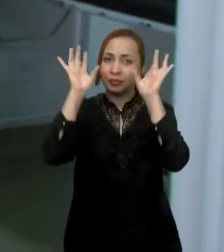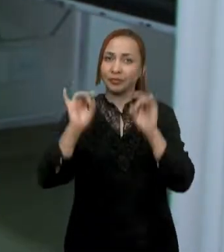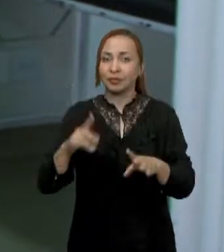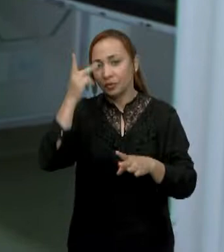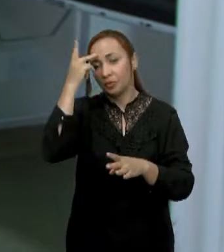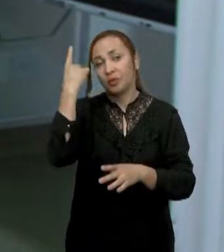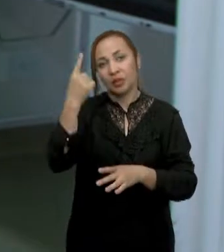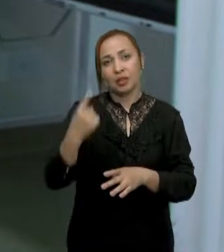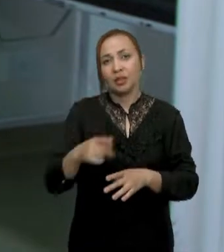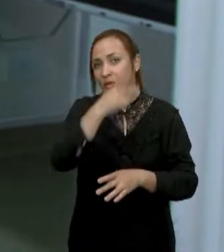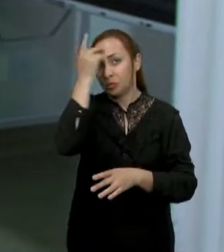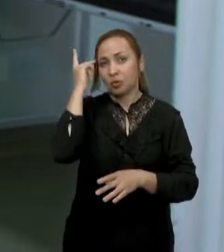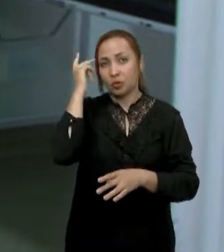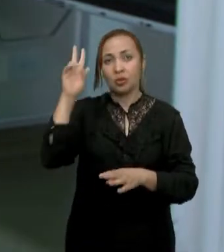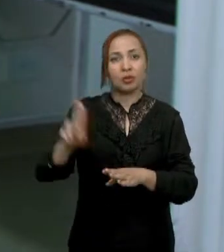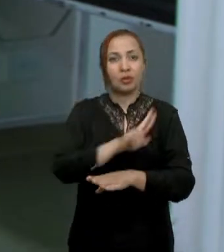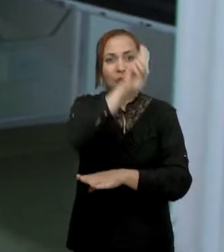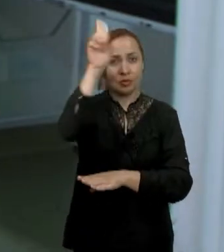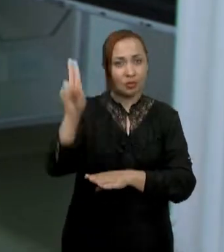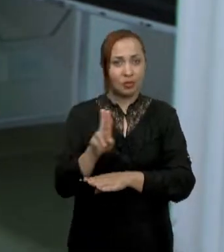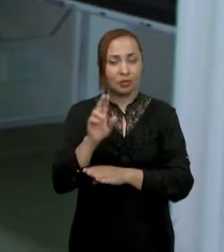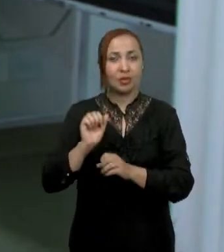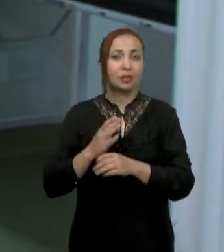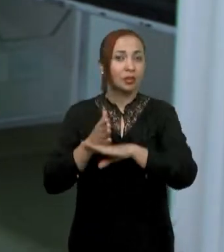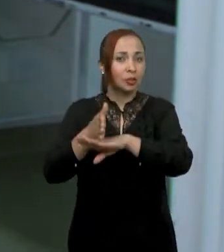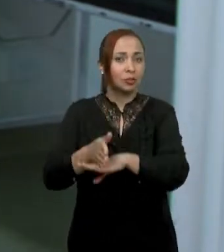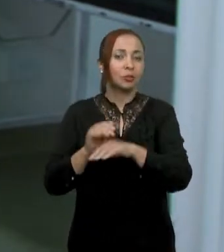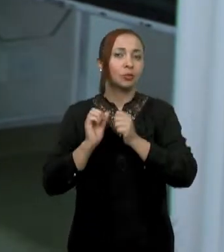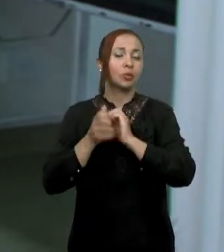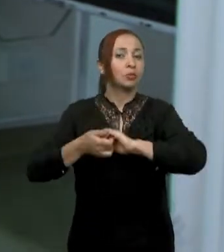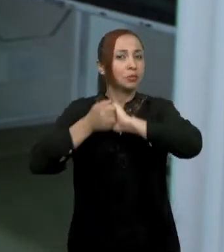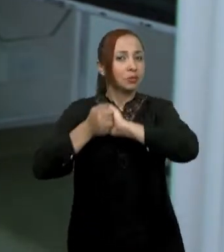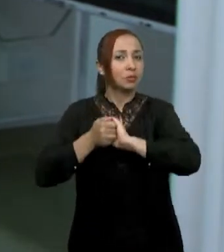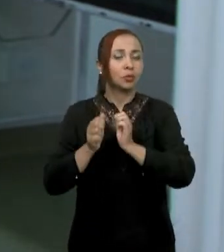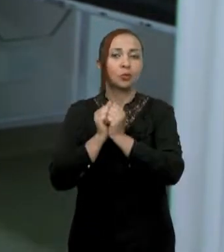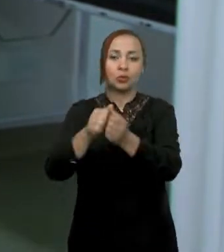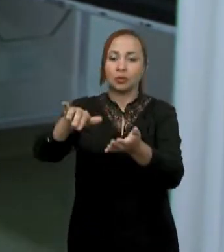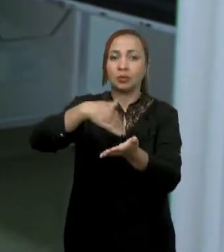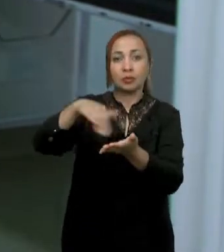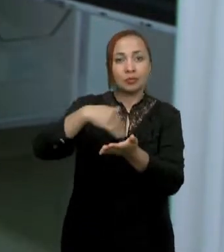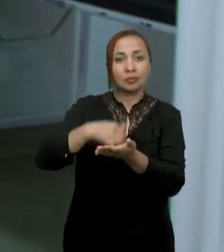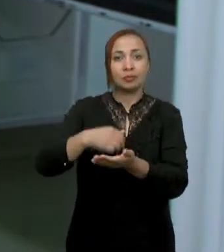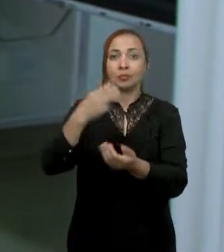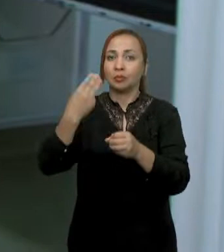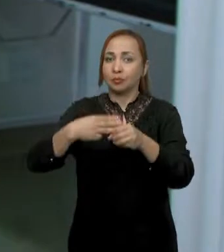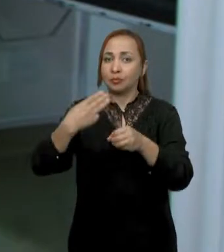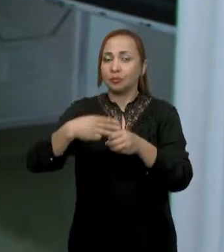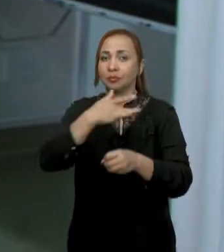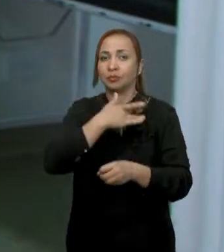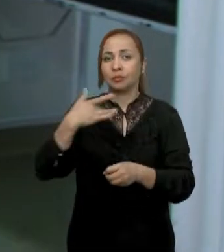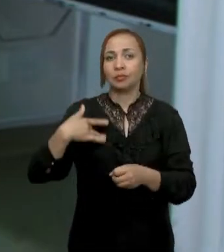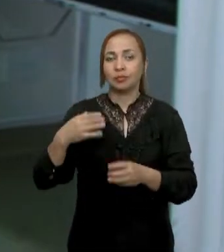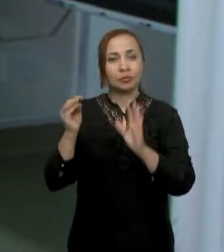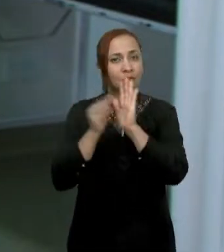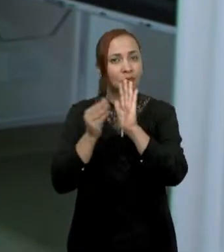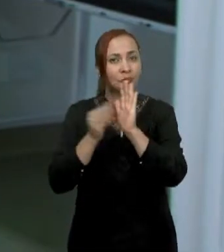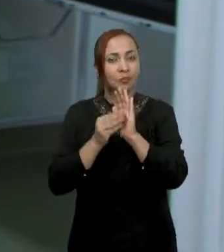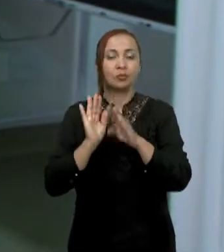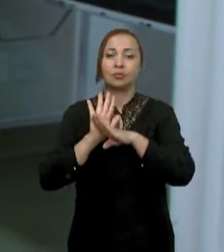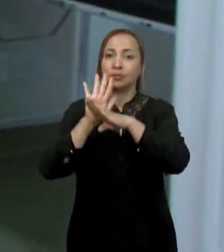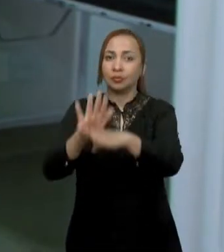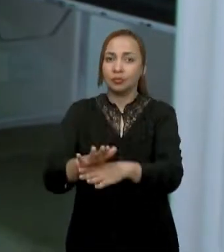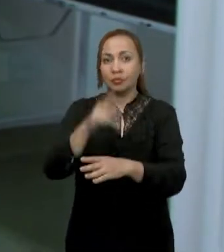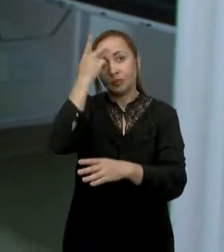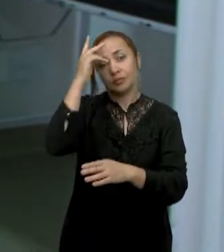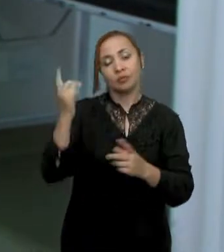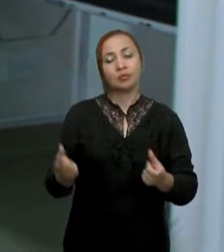pessoas. A universidade ela entrou em parceria junto com a Secretaria Municipal de Saúde nessa proposta de atendimento.